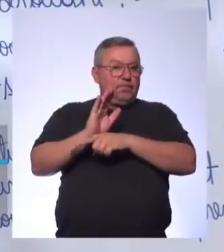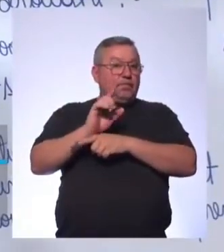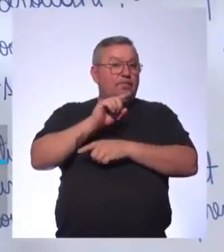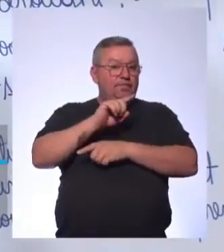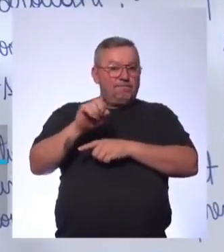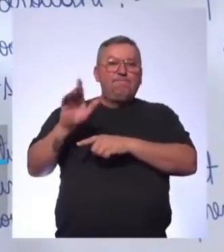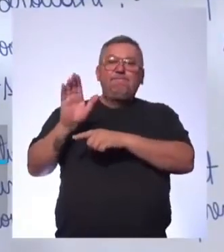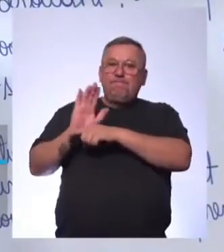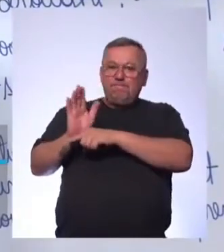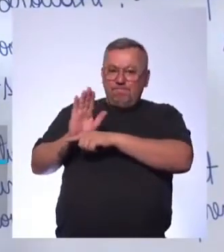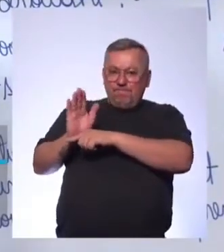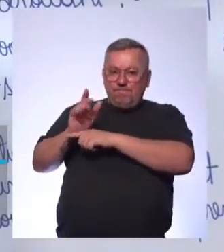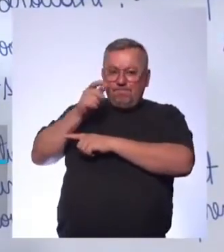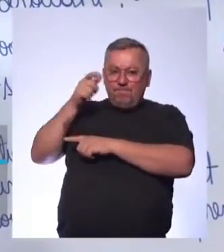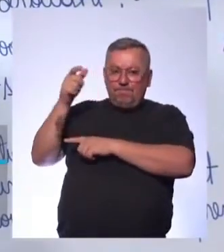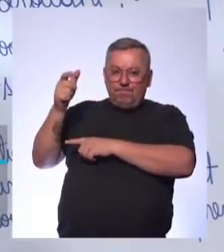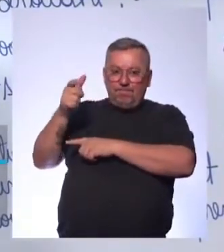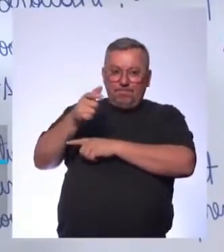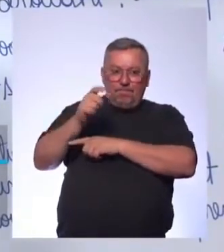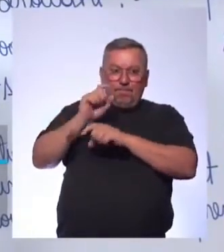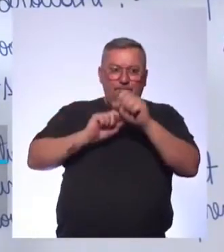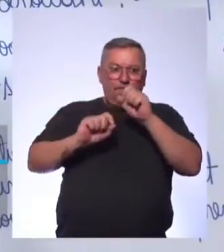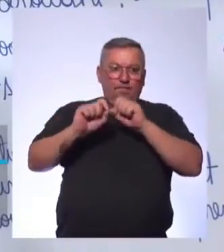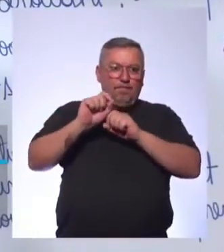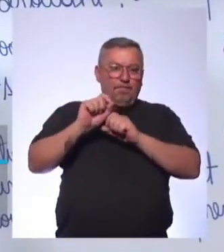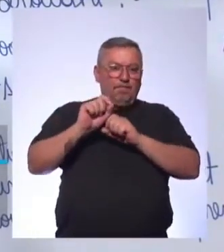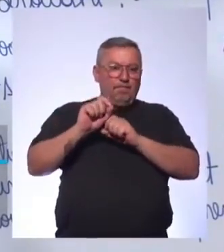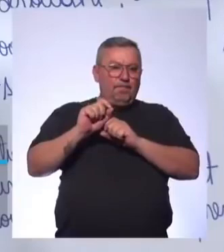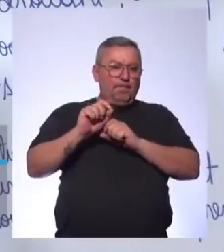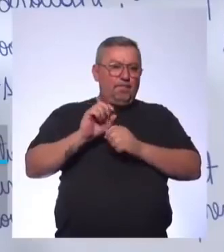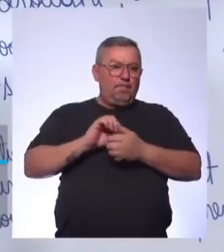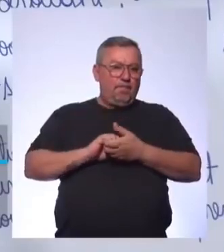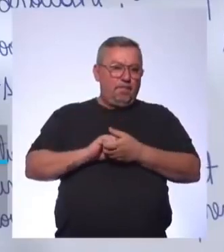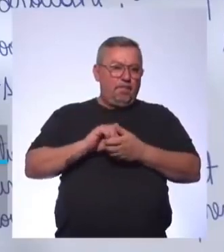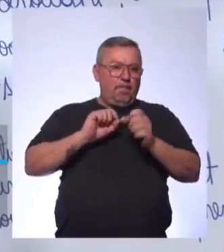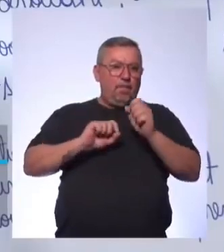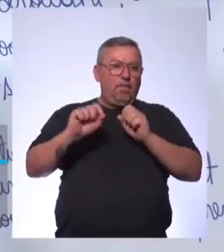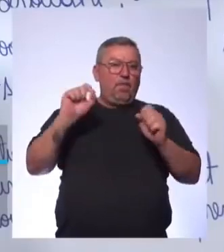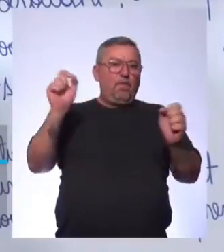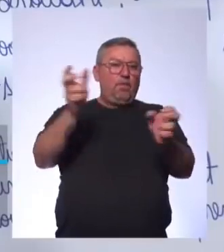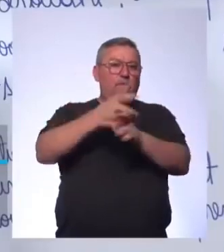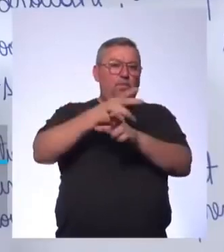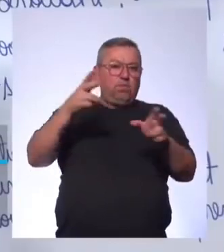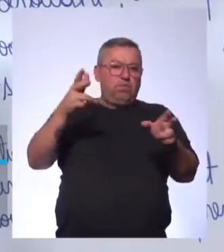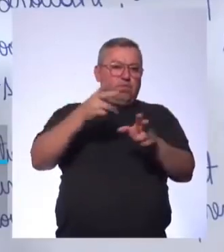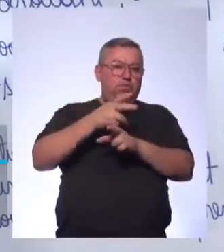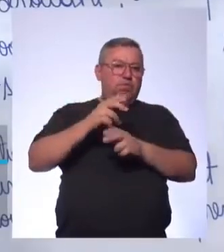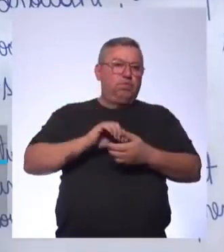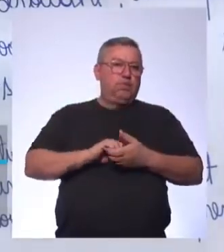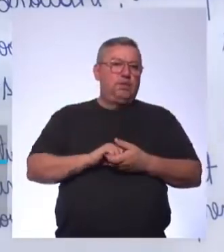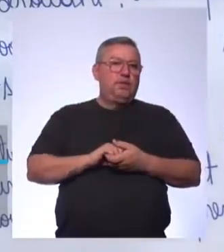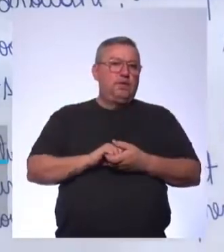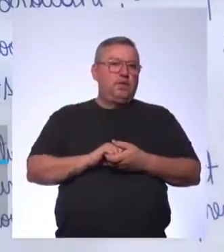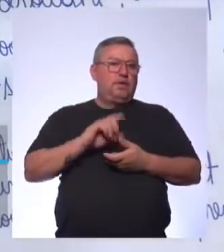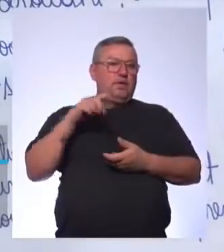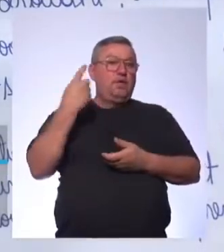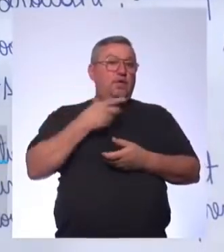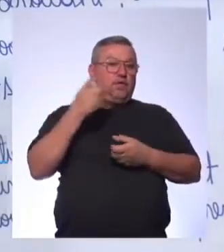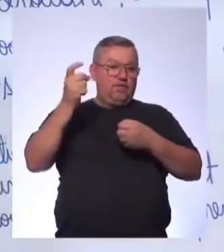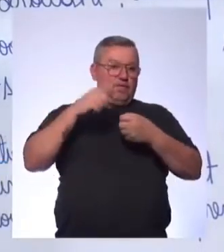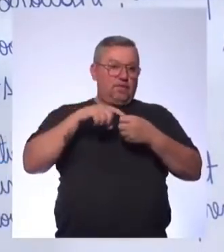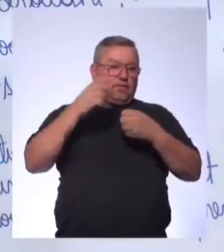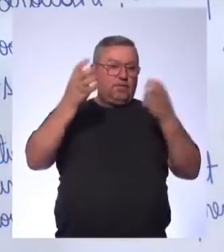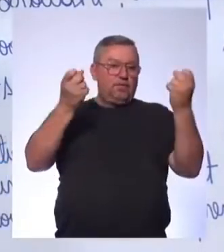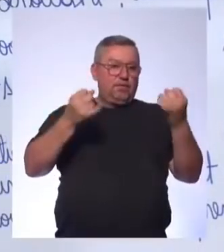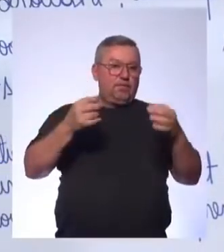Isso, vocês vão olhar ali o what is a cyclone, o que é um ciclone, tá? Então, daqui a pouco e depois nós voltamos com a